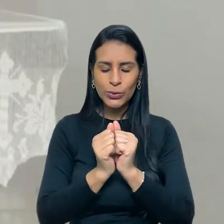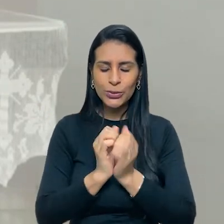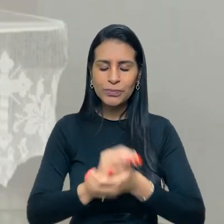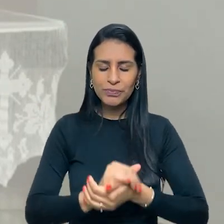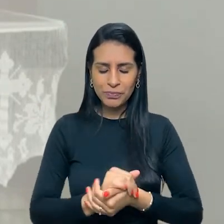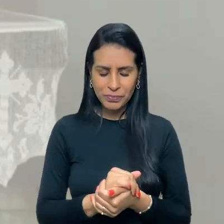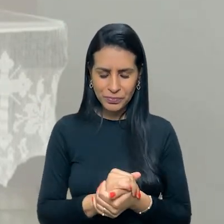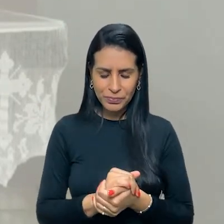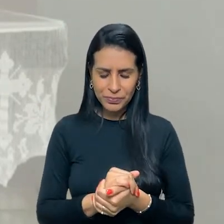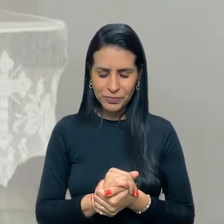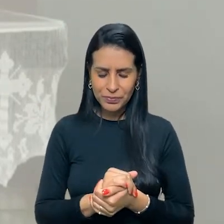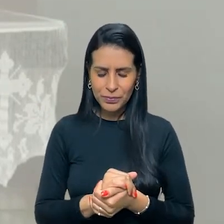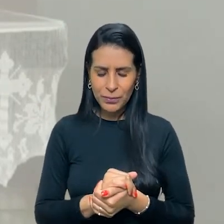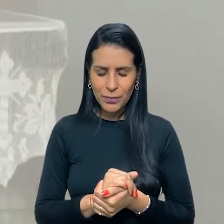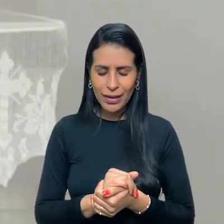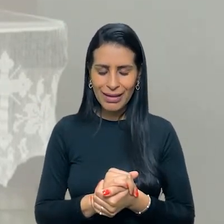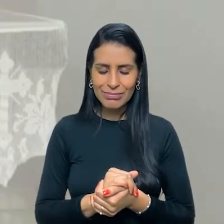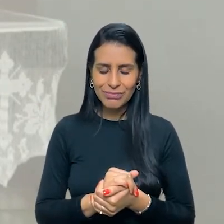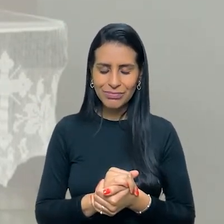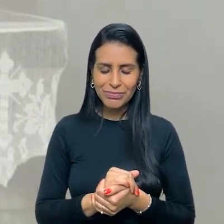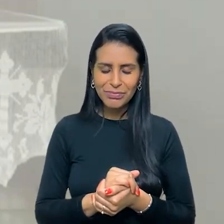oração. Oremos.